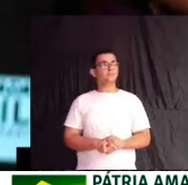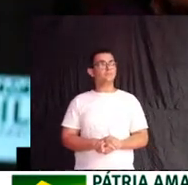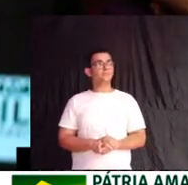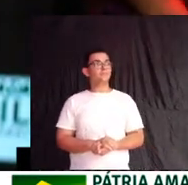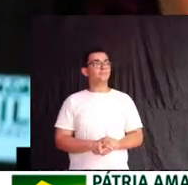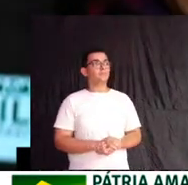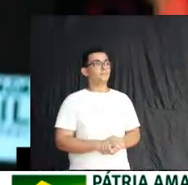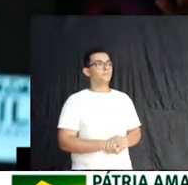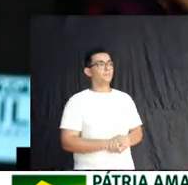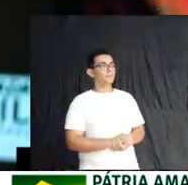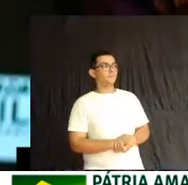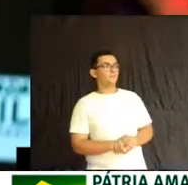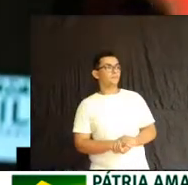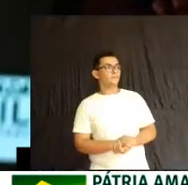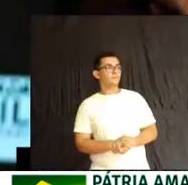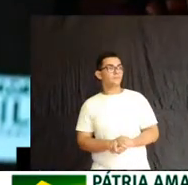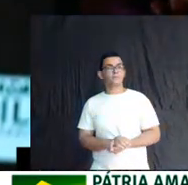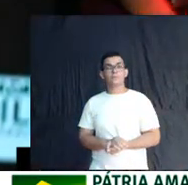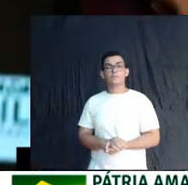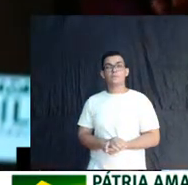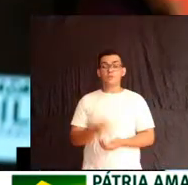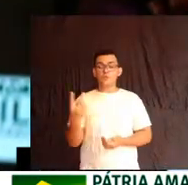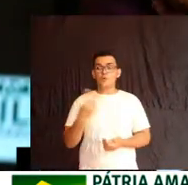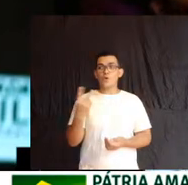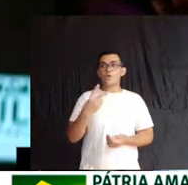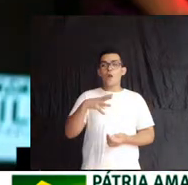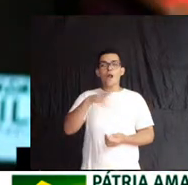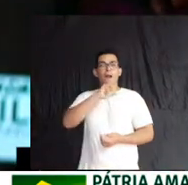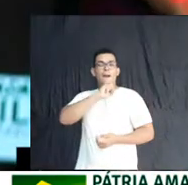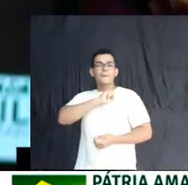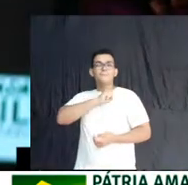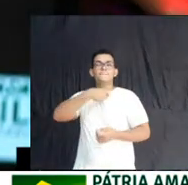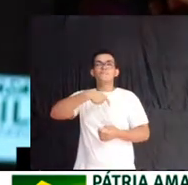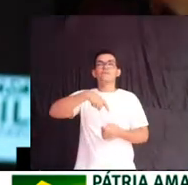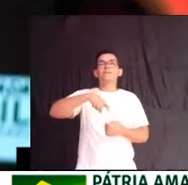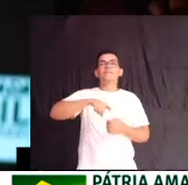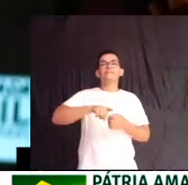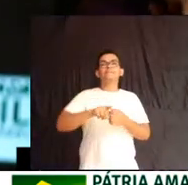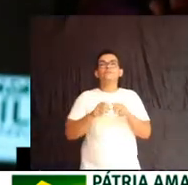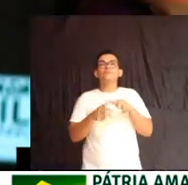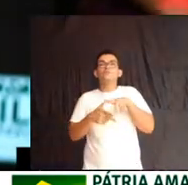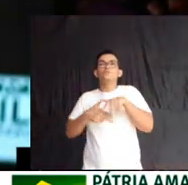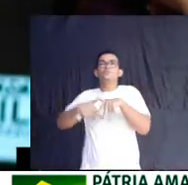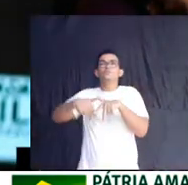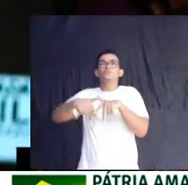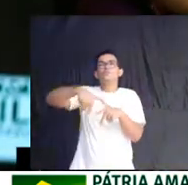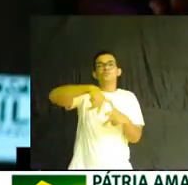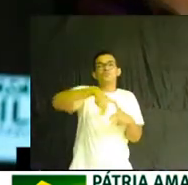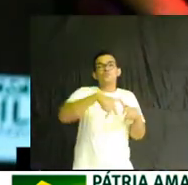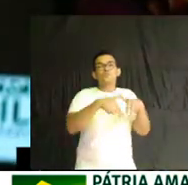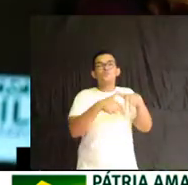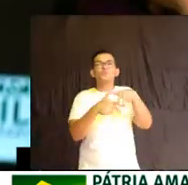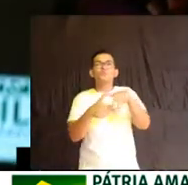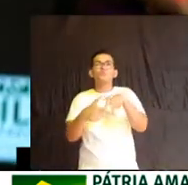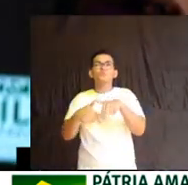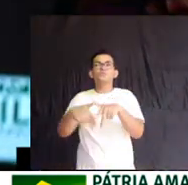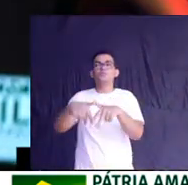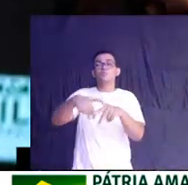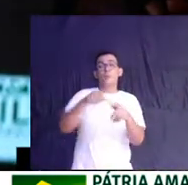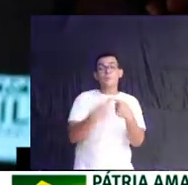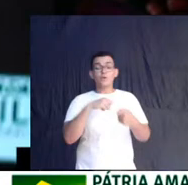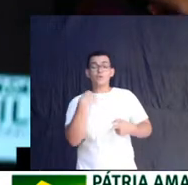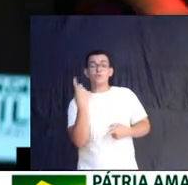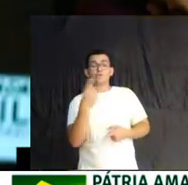Vamos, amor. Vamos curtir, bora pra beira do mar. Vamos pra onde tá fazendo mais calor e